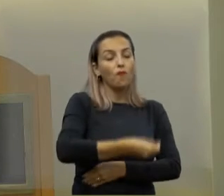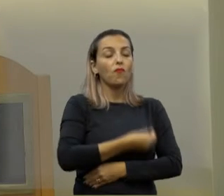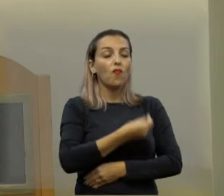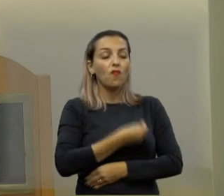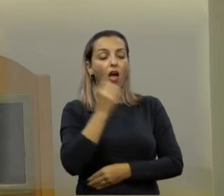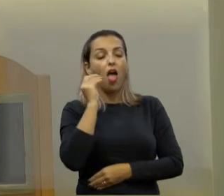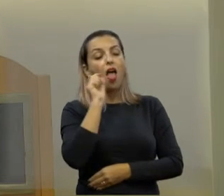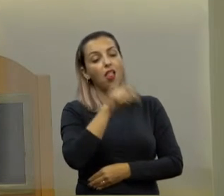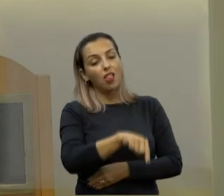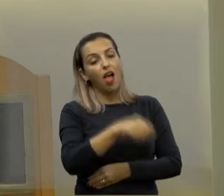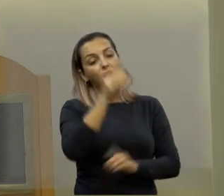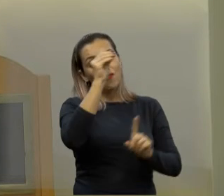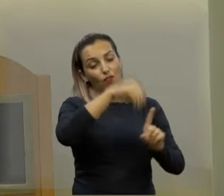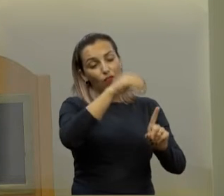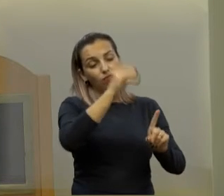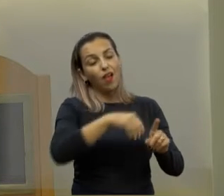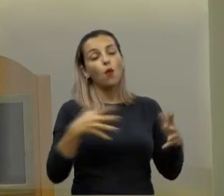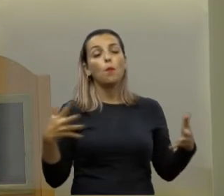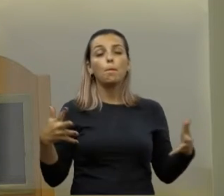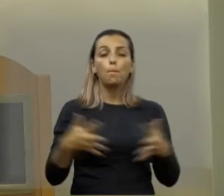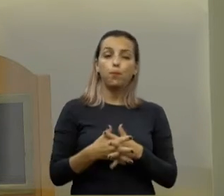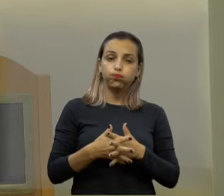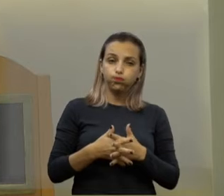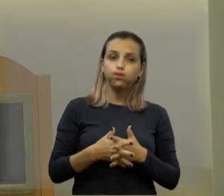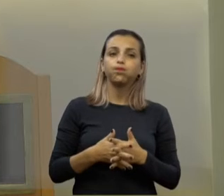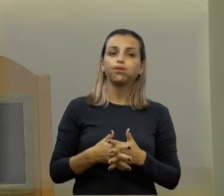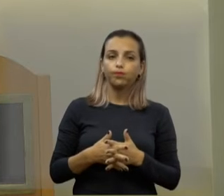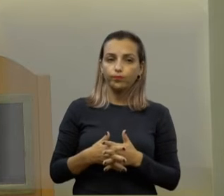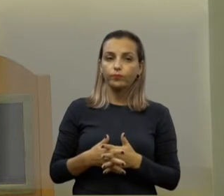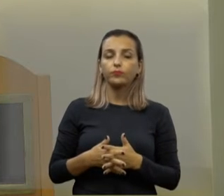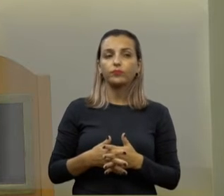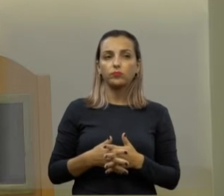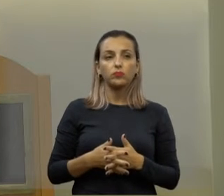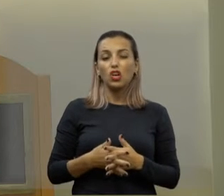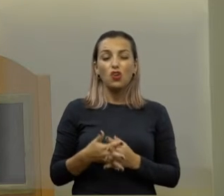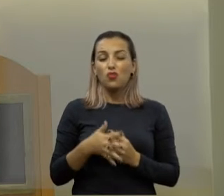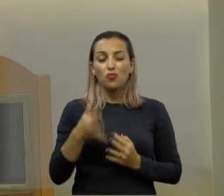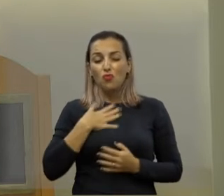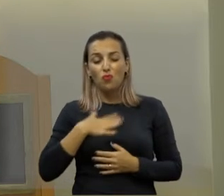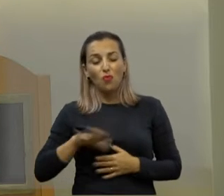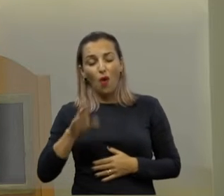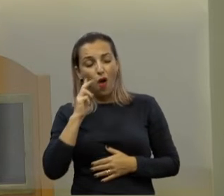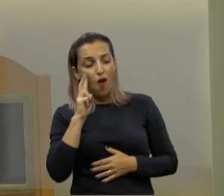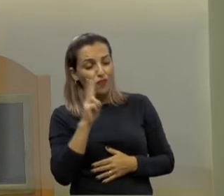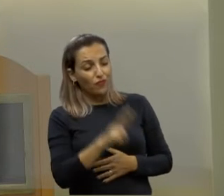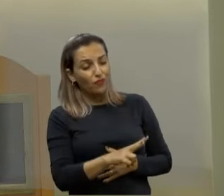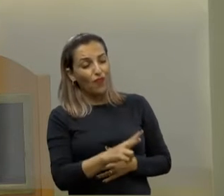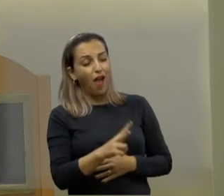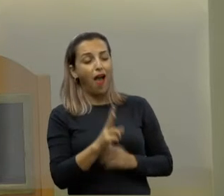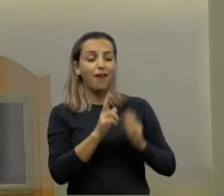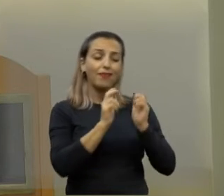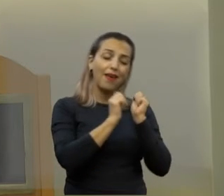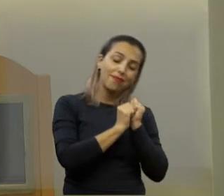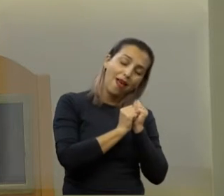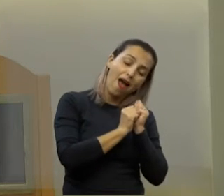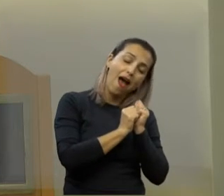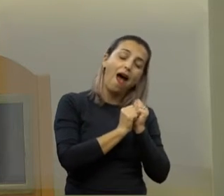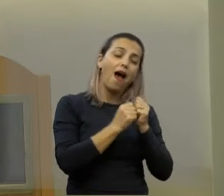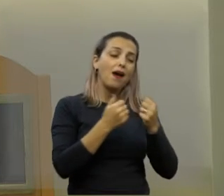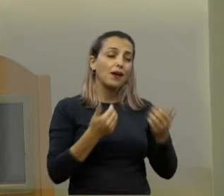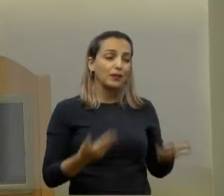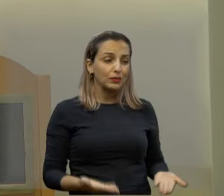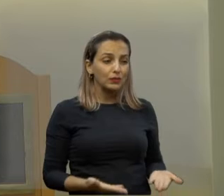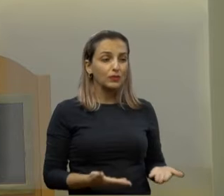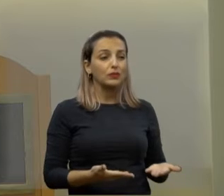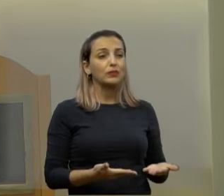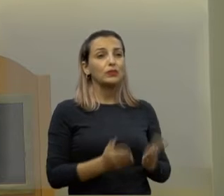fica na rua muito complicado gente muito complicado e você não gosta de ver aquilo aí você ver os deitado nas ruas